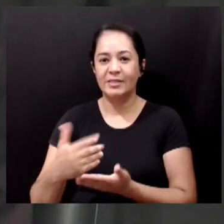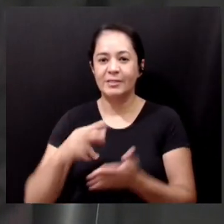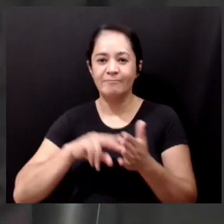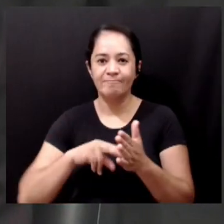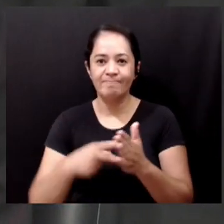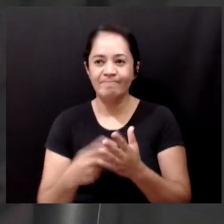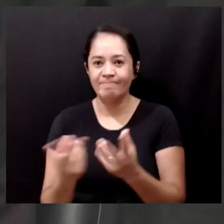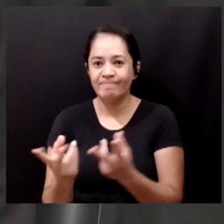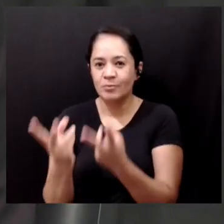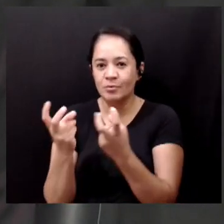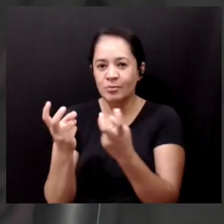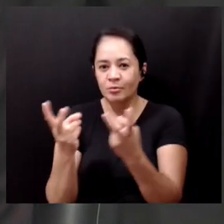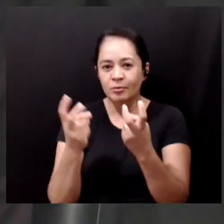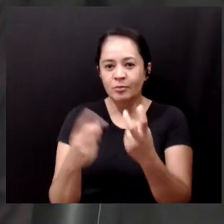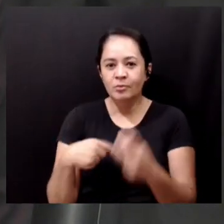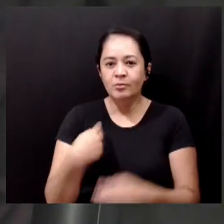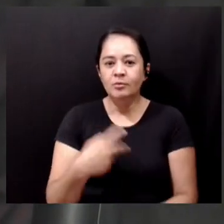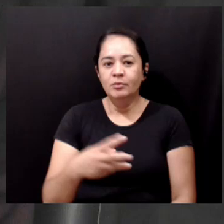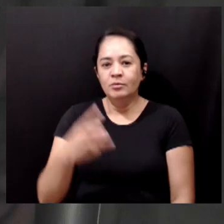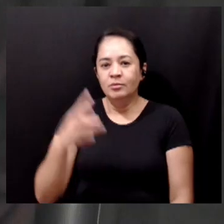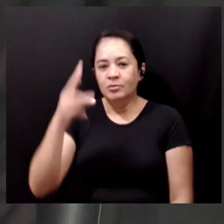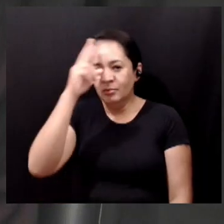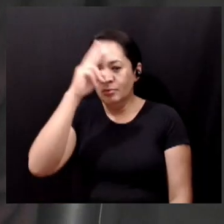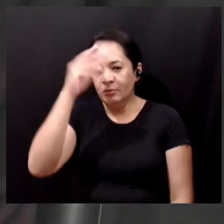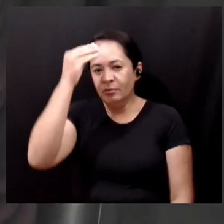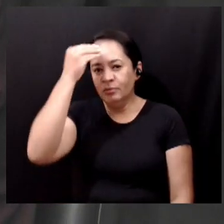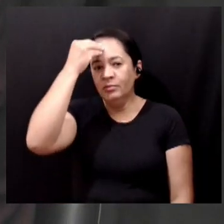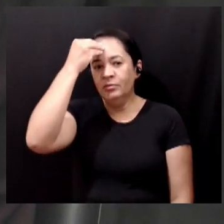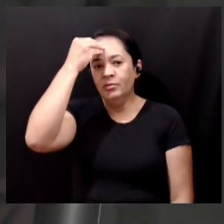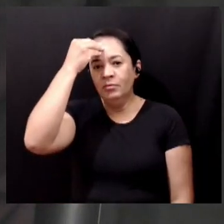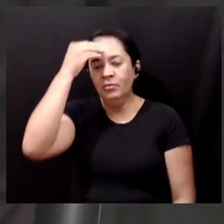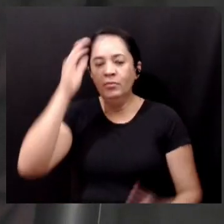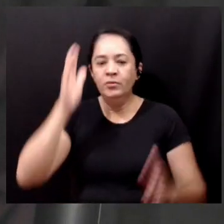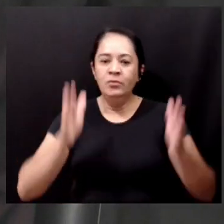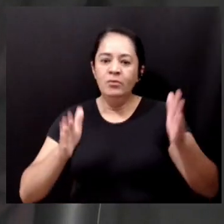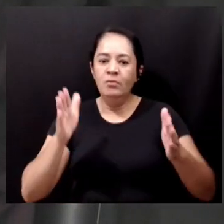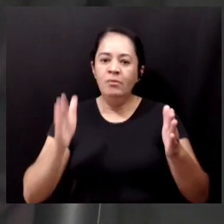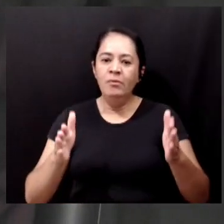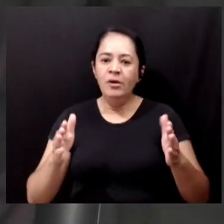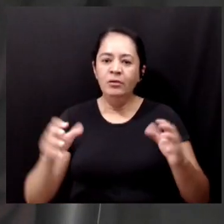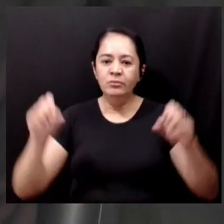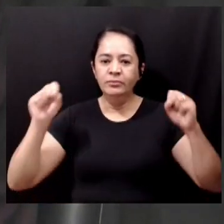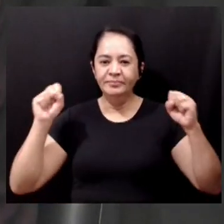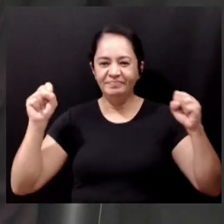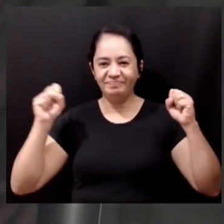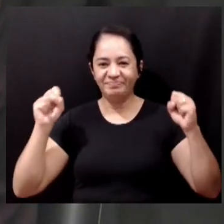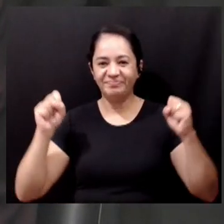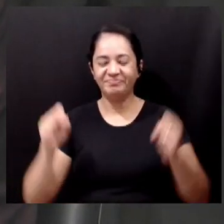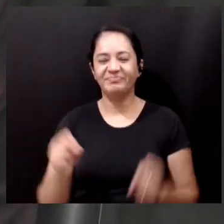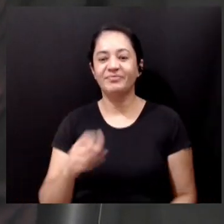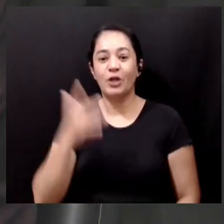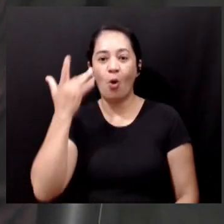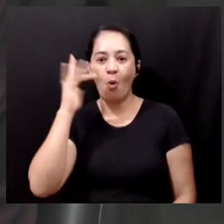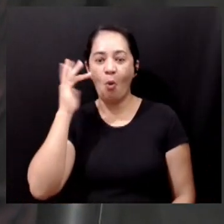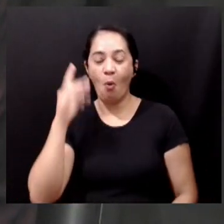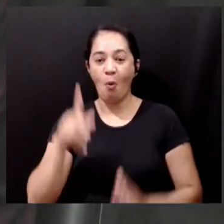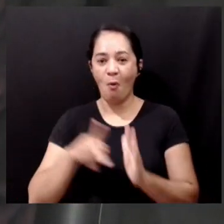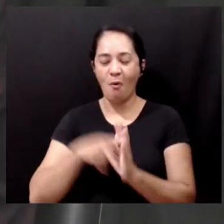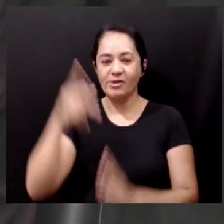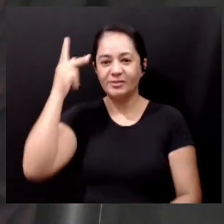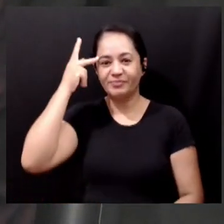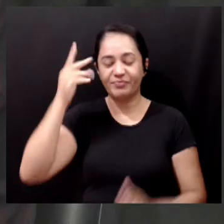memórias e tudo, foi a época de ouro do São Paulo, né? São Paulo conquistava muito título, né? Na década de 90, então... Tinha